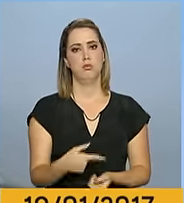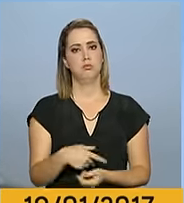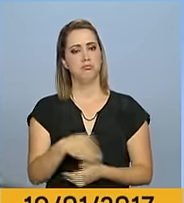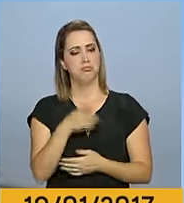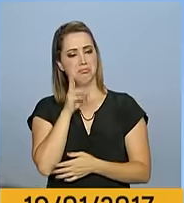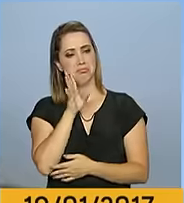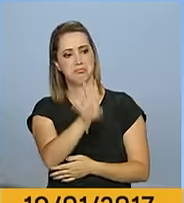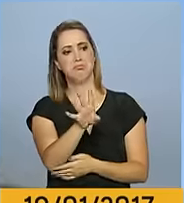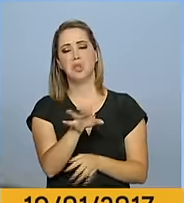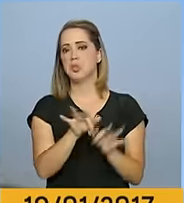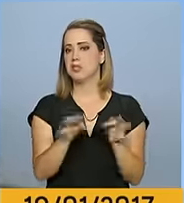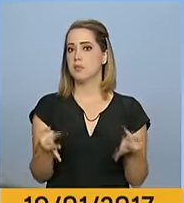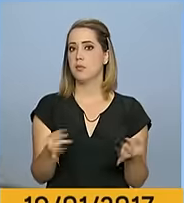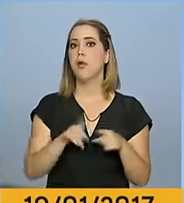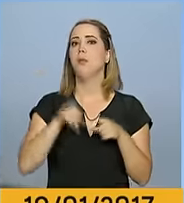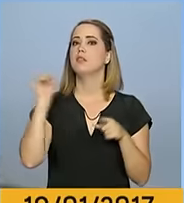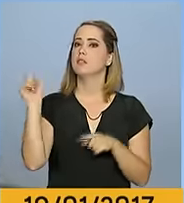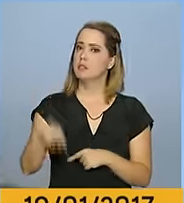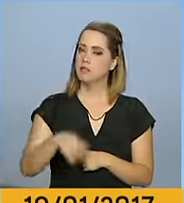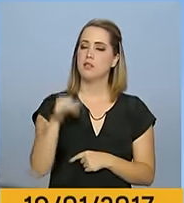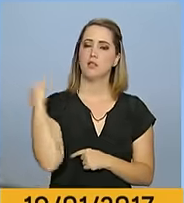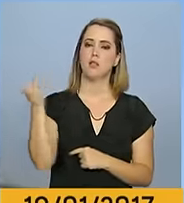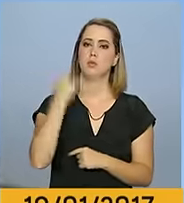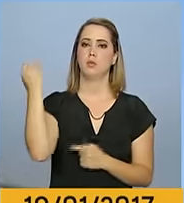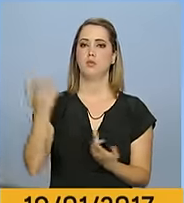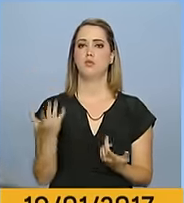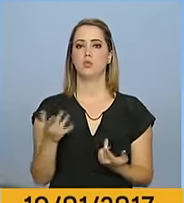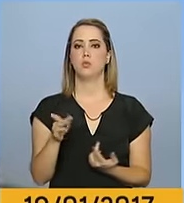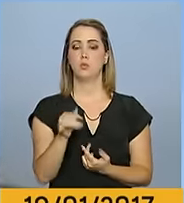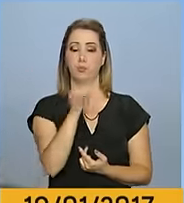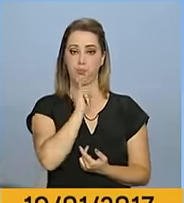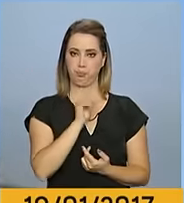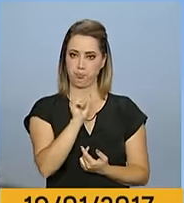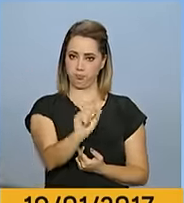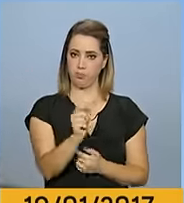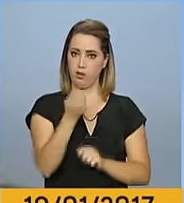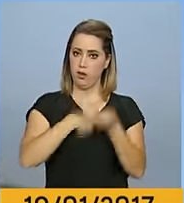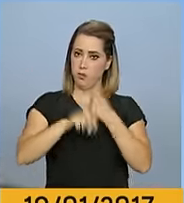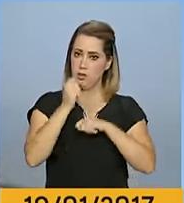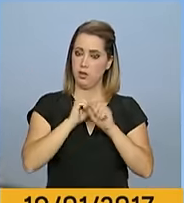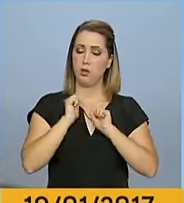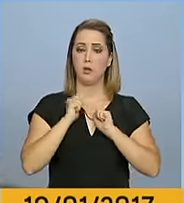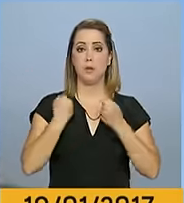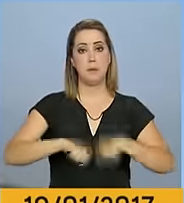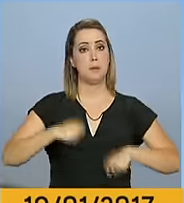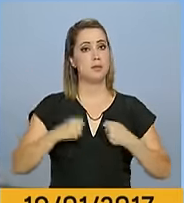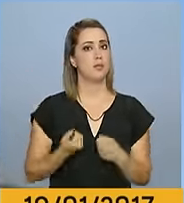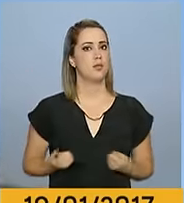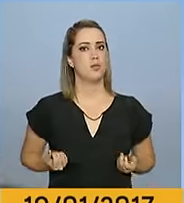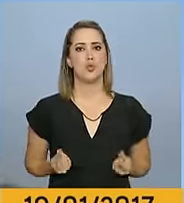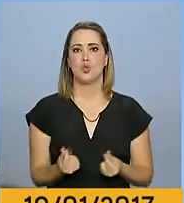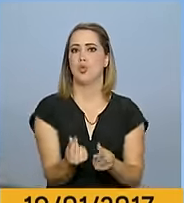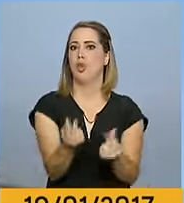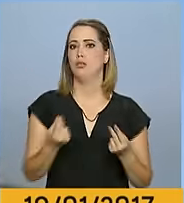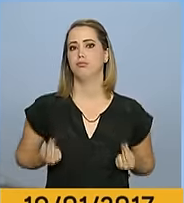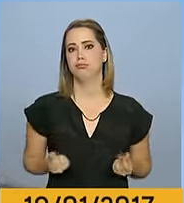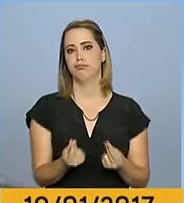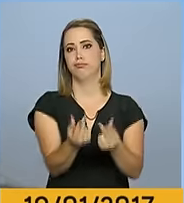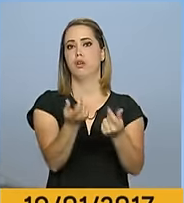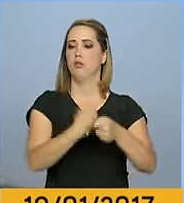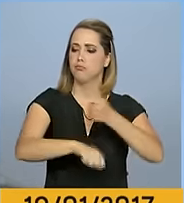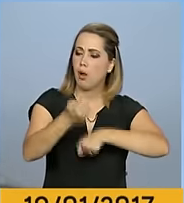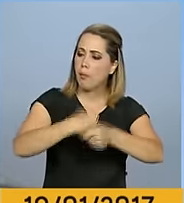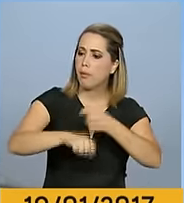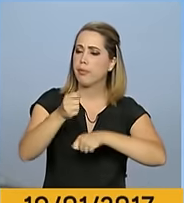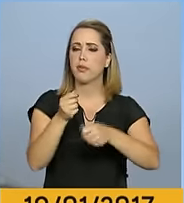coisas singelas, mas são importantíssimas. Por exemplo, a economia está precisando muito dinheiro para fazer, né,